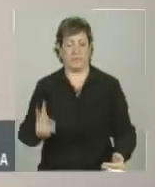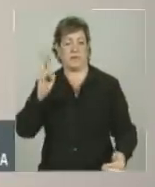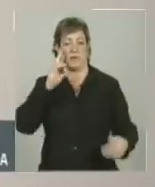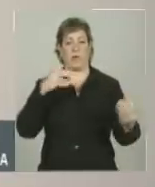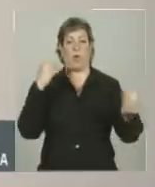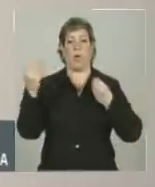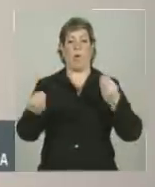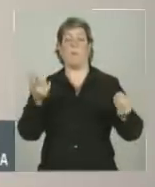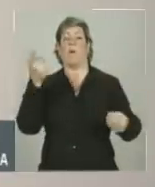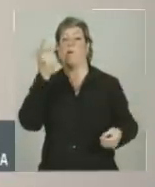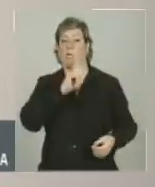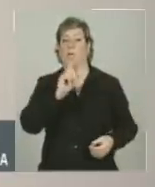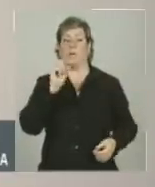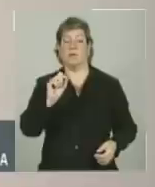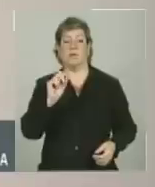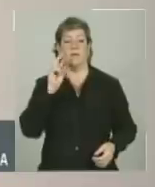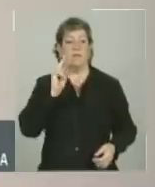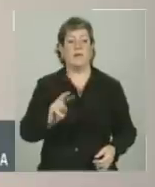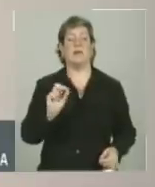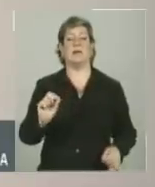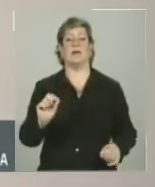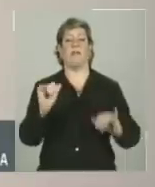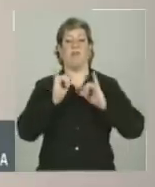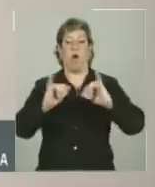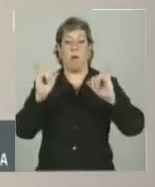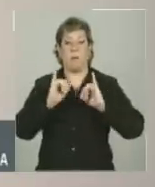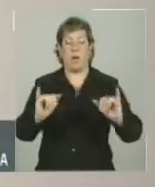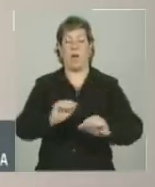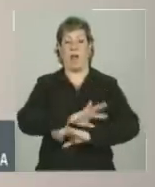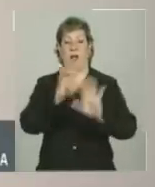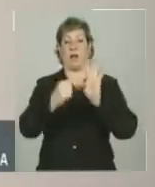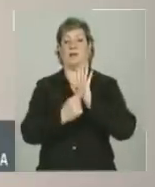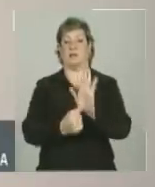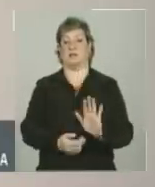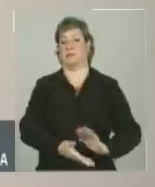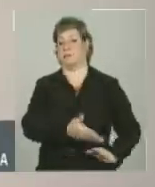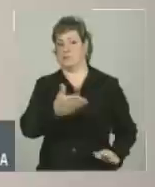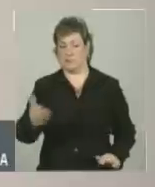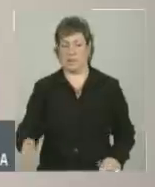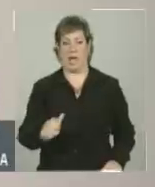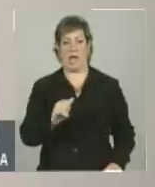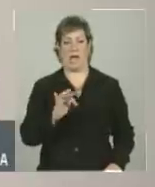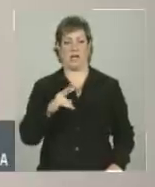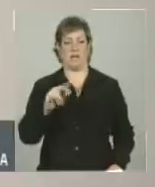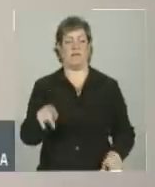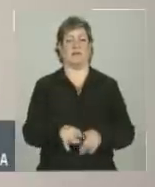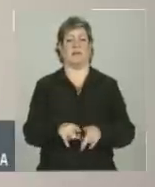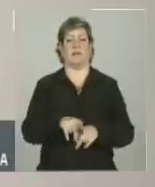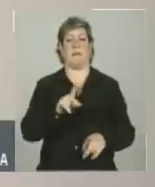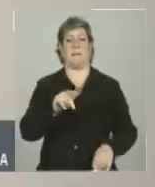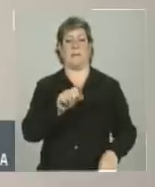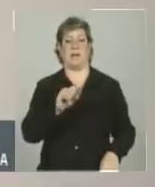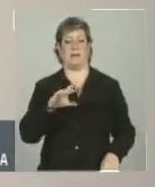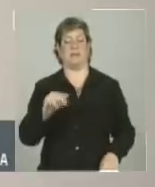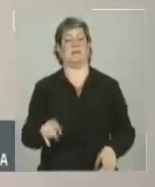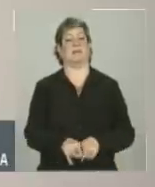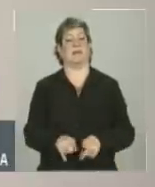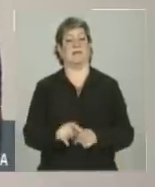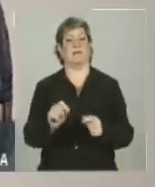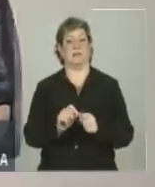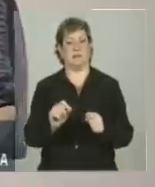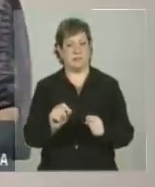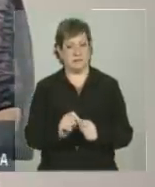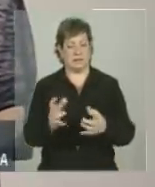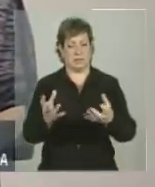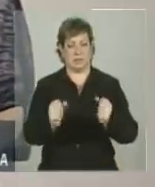às informações públicas e de transparência ativa e passiva, promovendo, inclusive, a adoção de